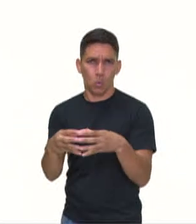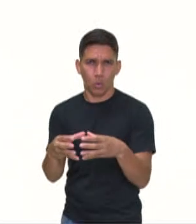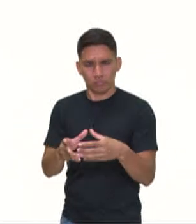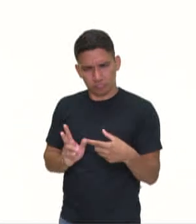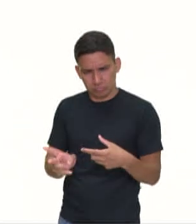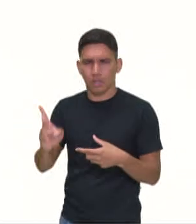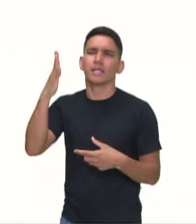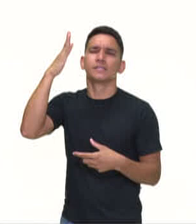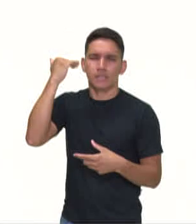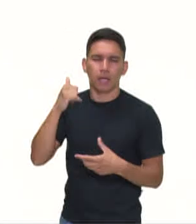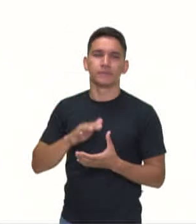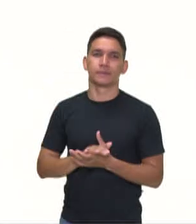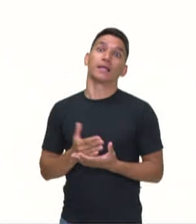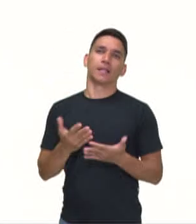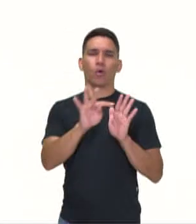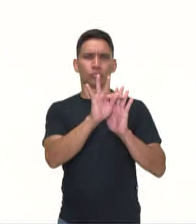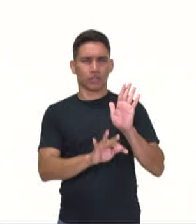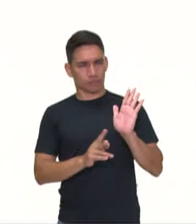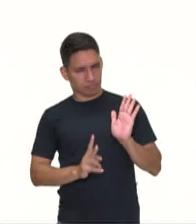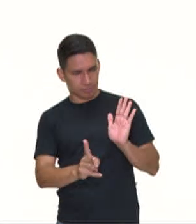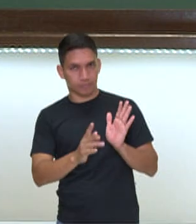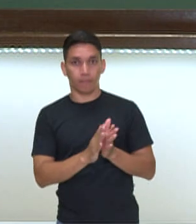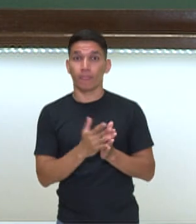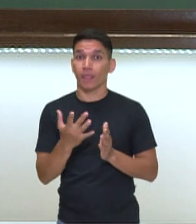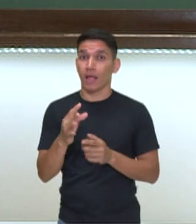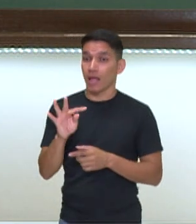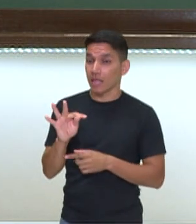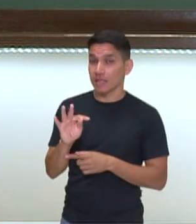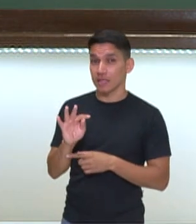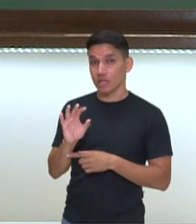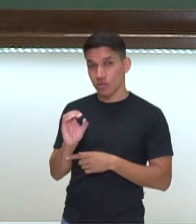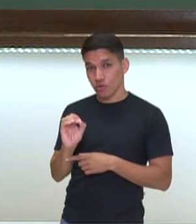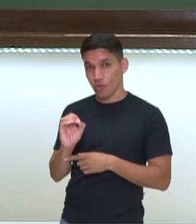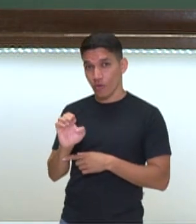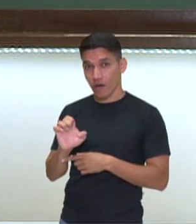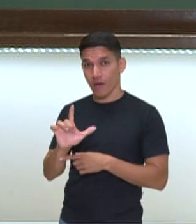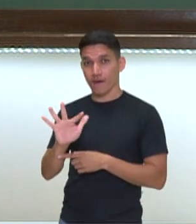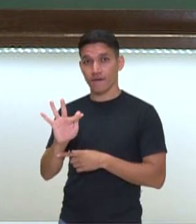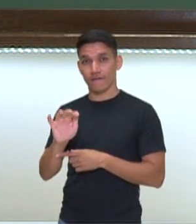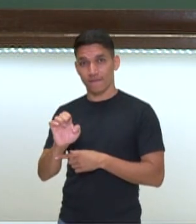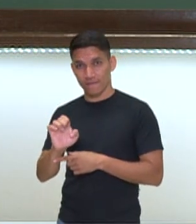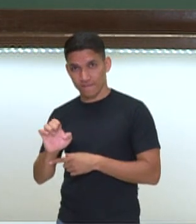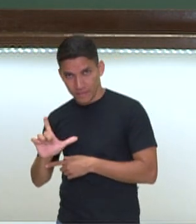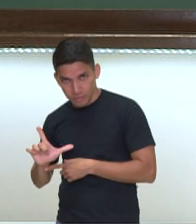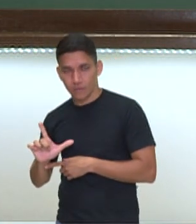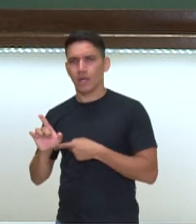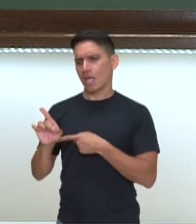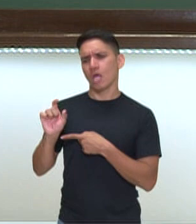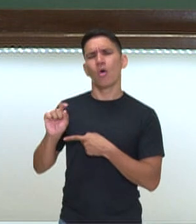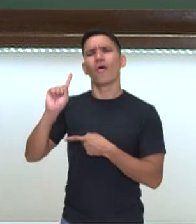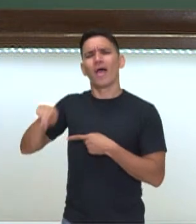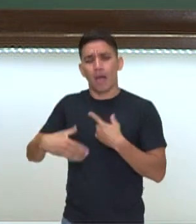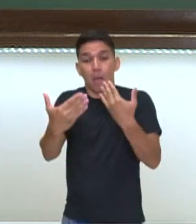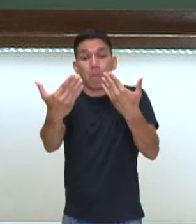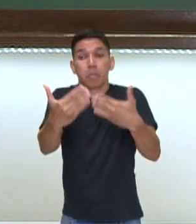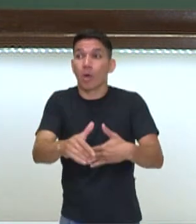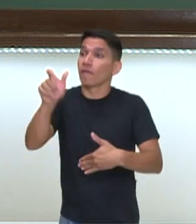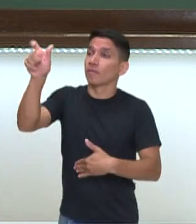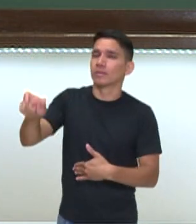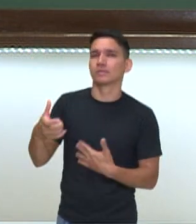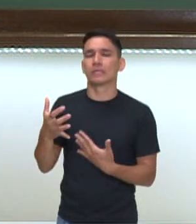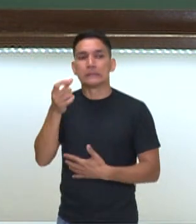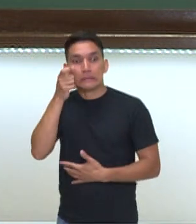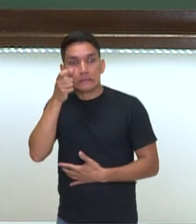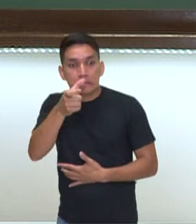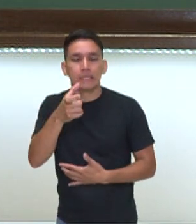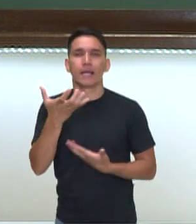continua. O TOEFL, só lembrando vocês que é um exame de proficiência feito para quem muitas vezes busca um estudo